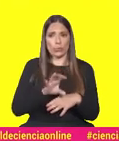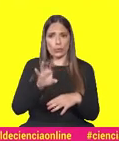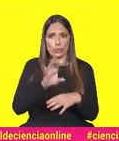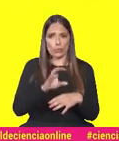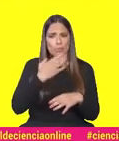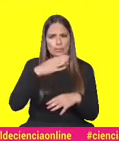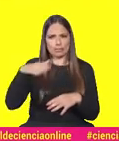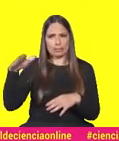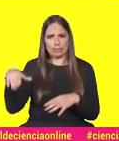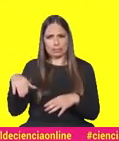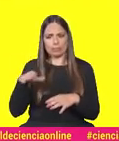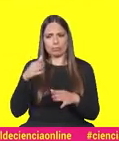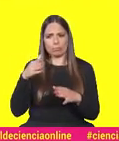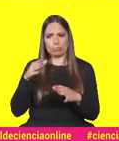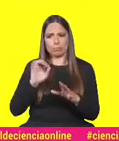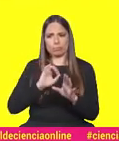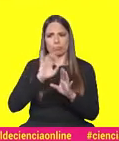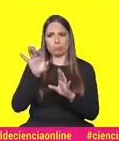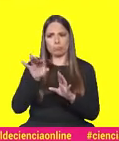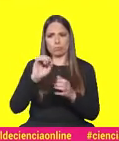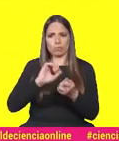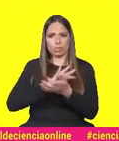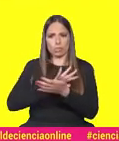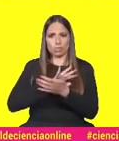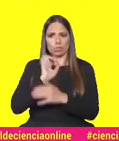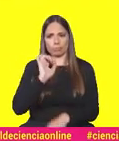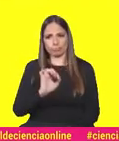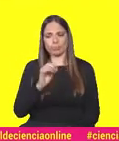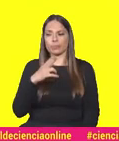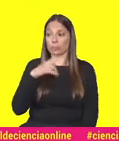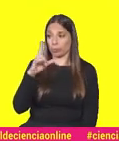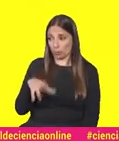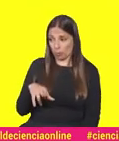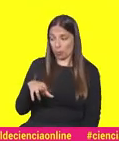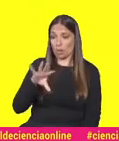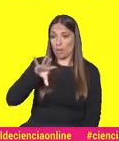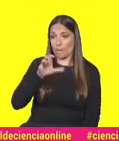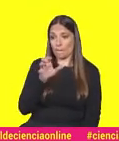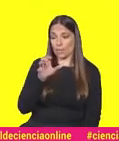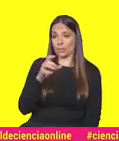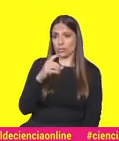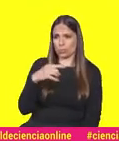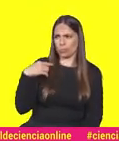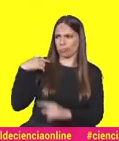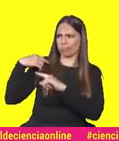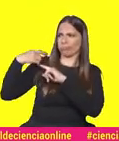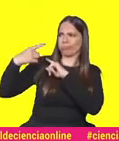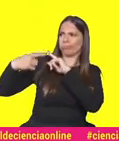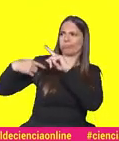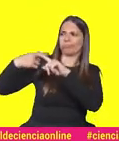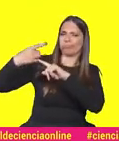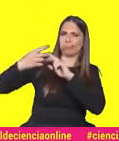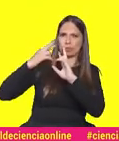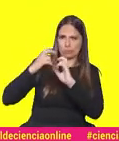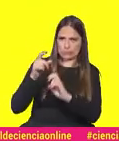artigo científico que é submetido para uma revista da especialidade. Otávio, Portugal é um país com uma larga tradição na